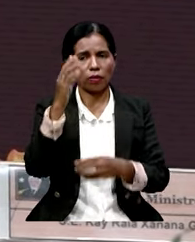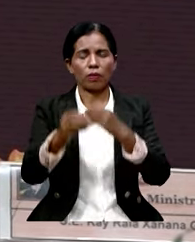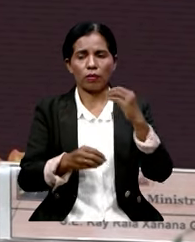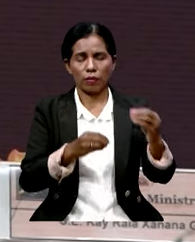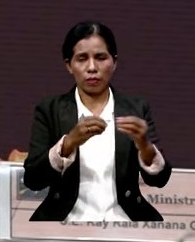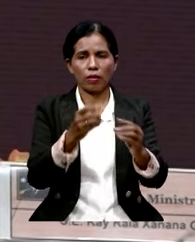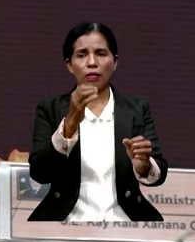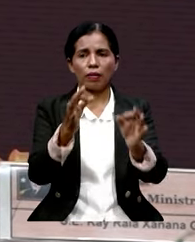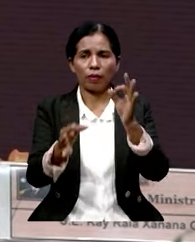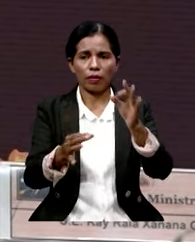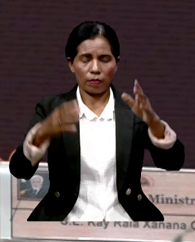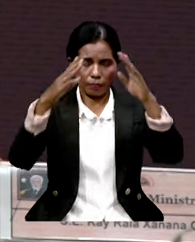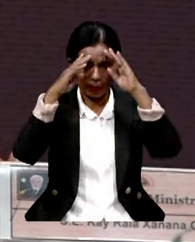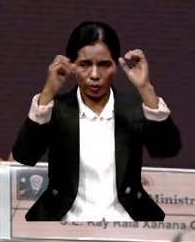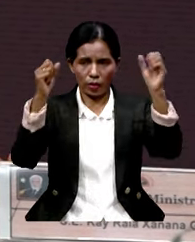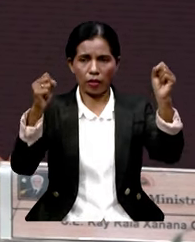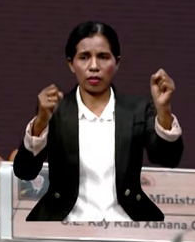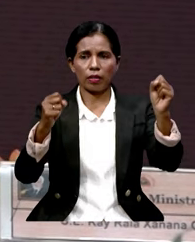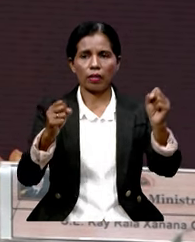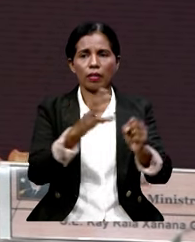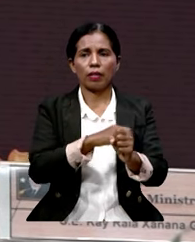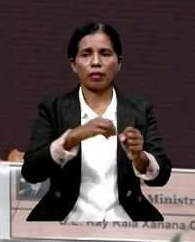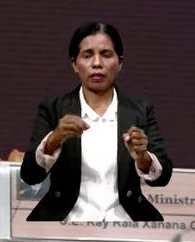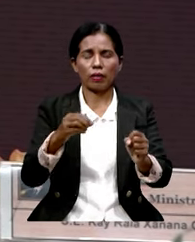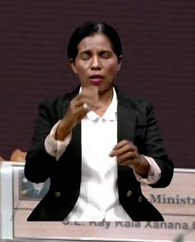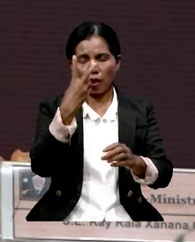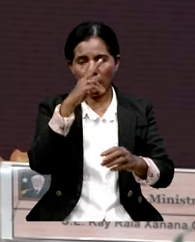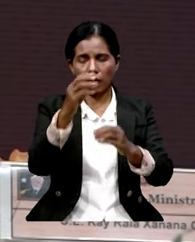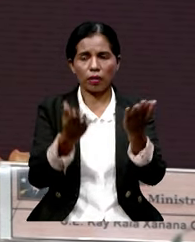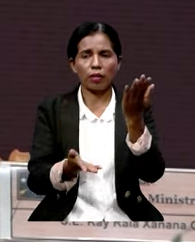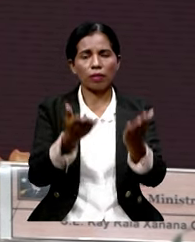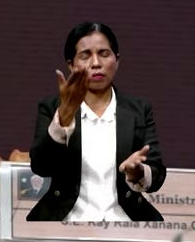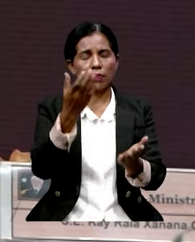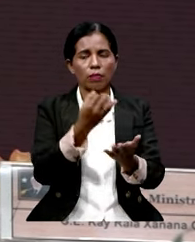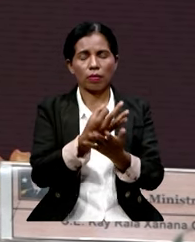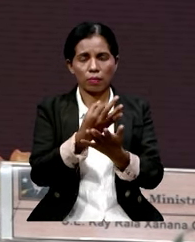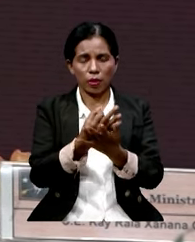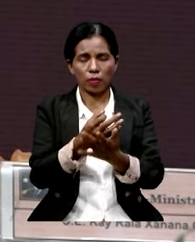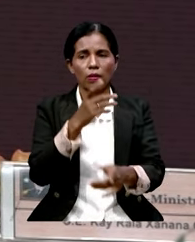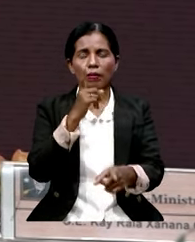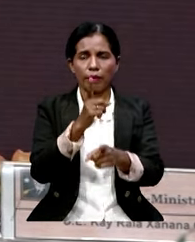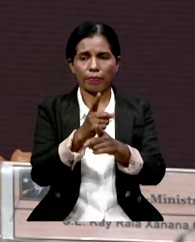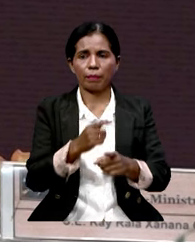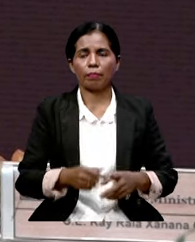enquanto presidente do Comitê de Revisão do Orçamento e vira de animar a aula.